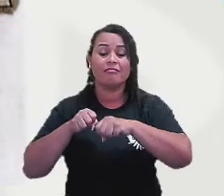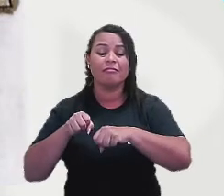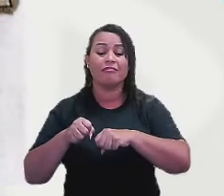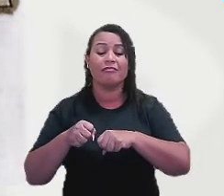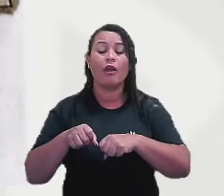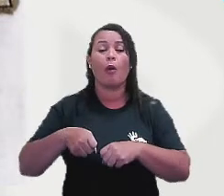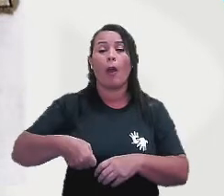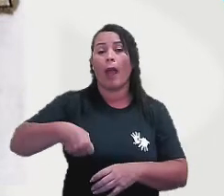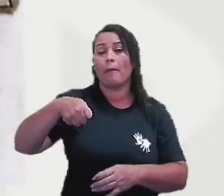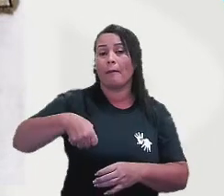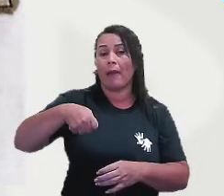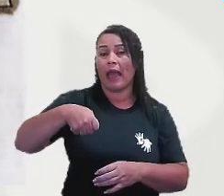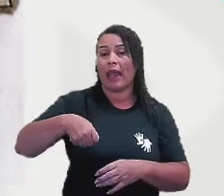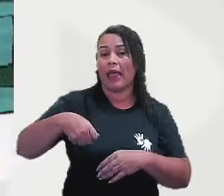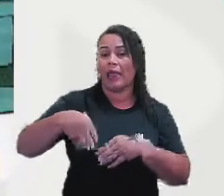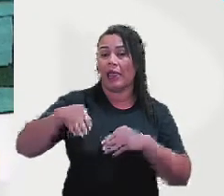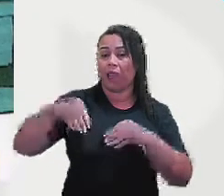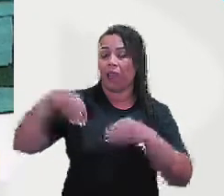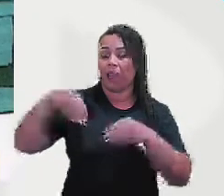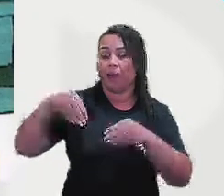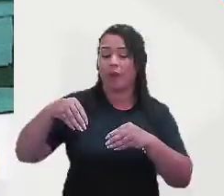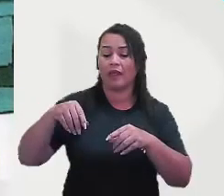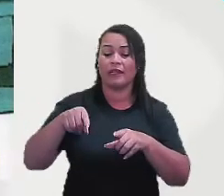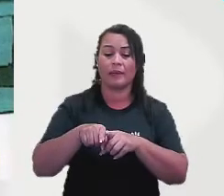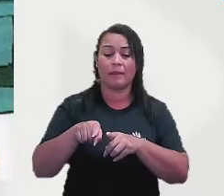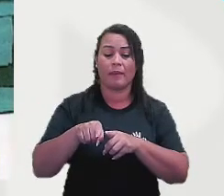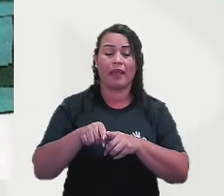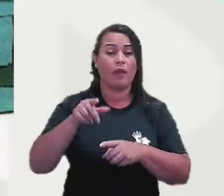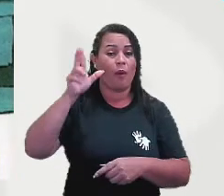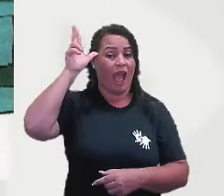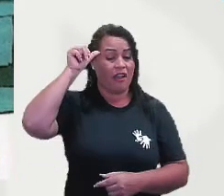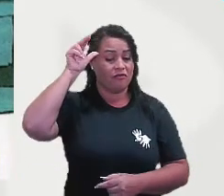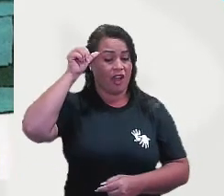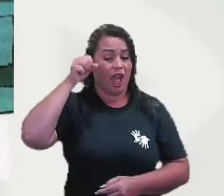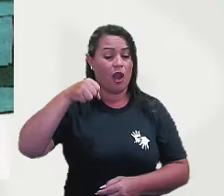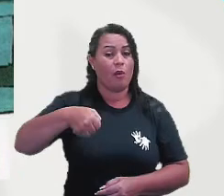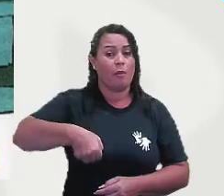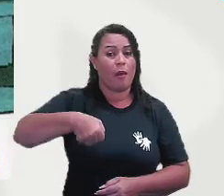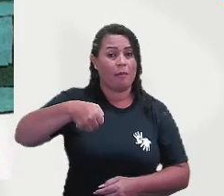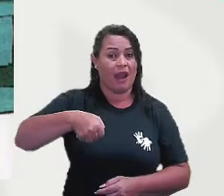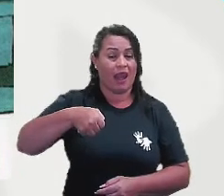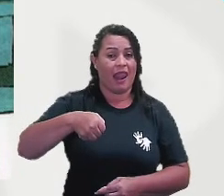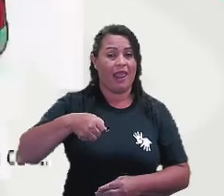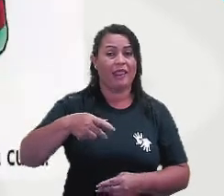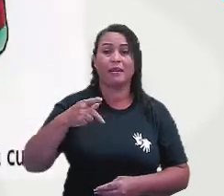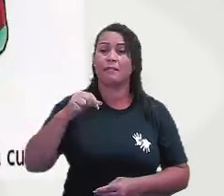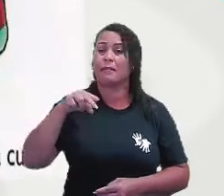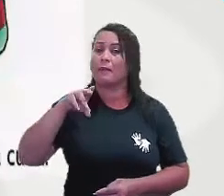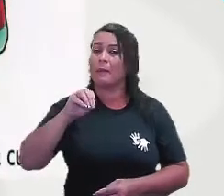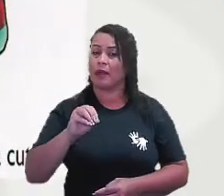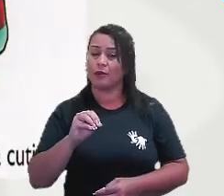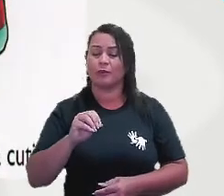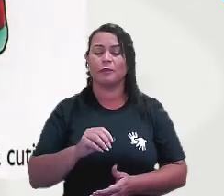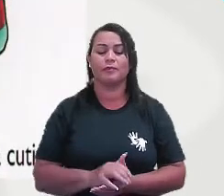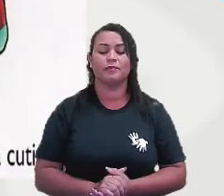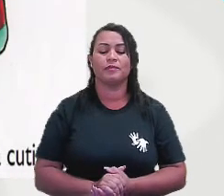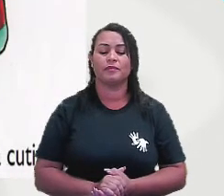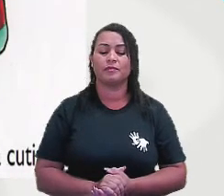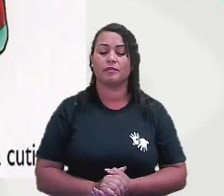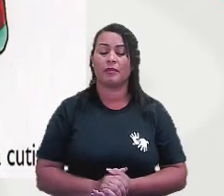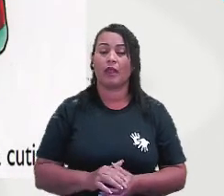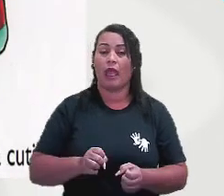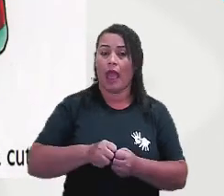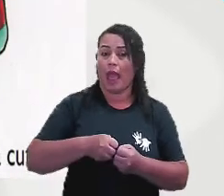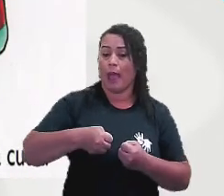de lona. O cavalo leva uma maleta de pano. A mala